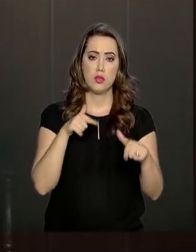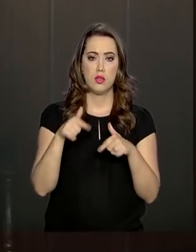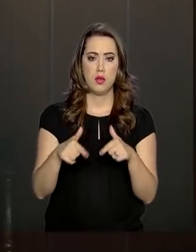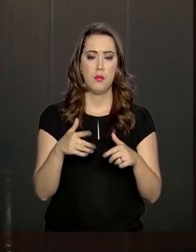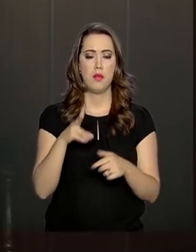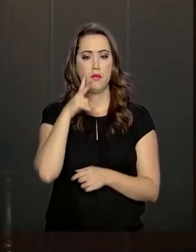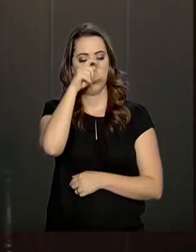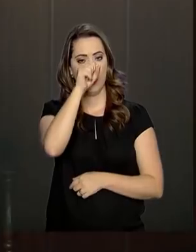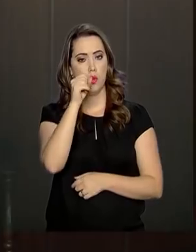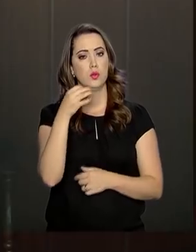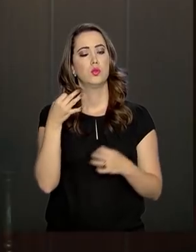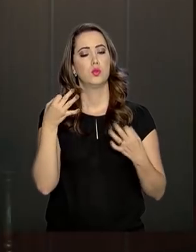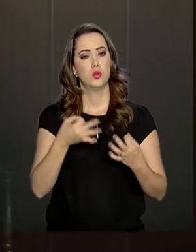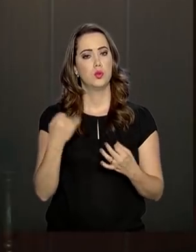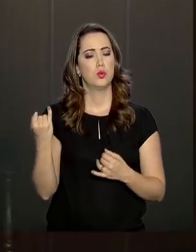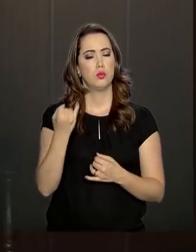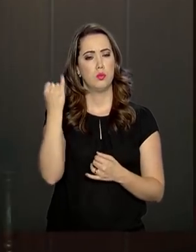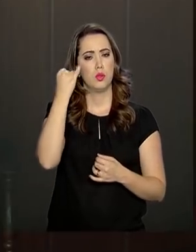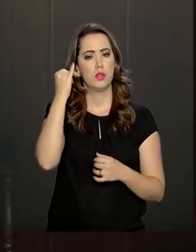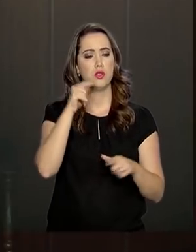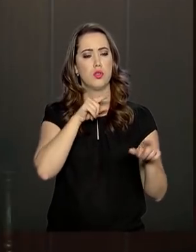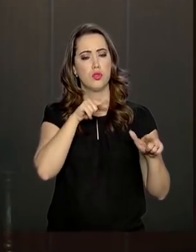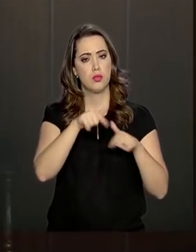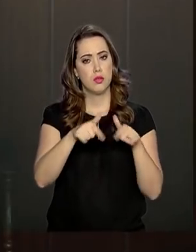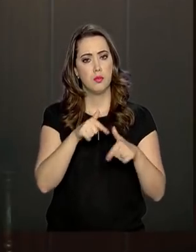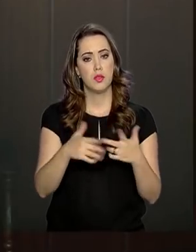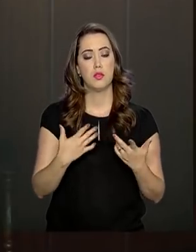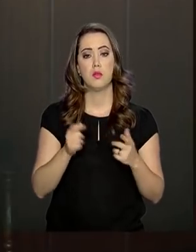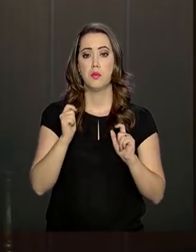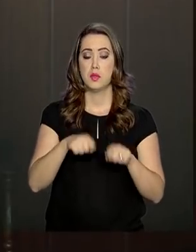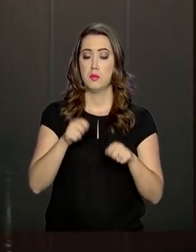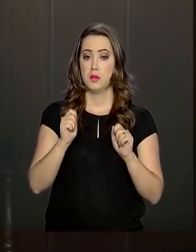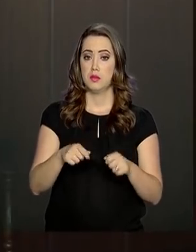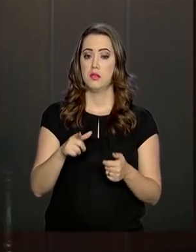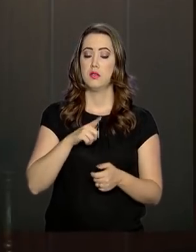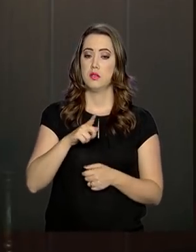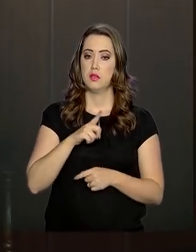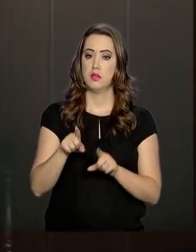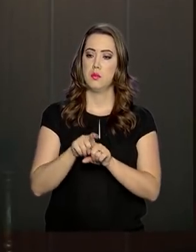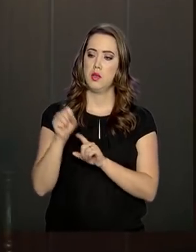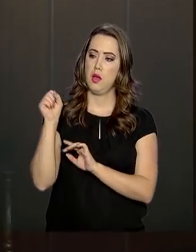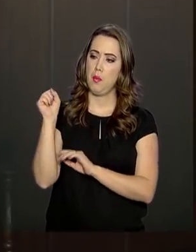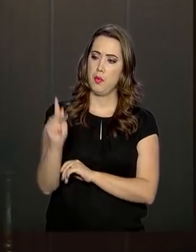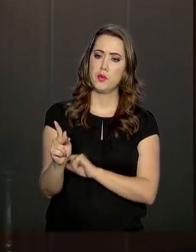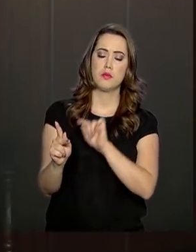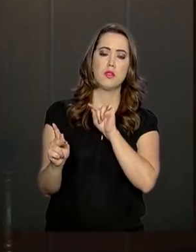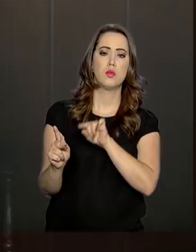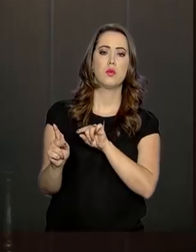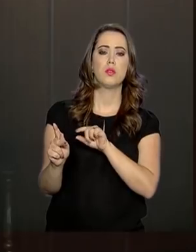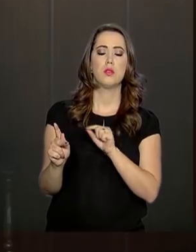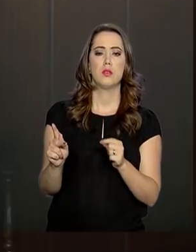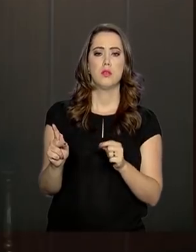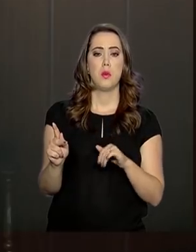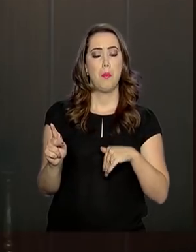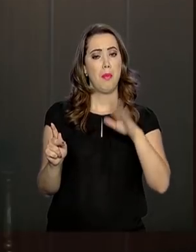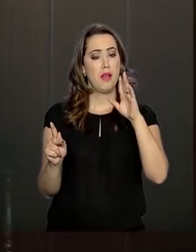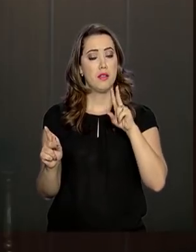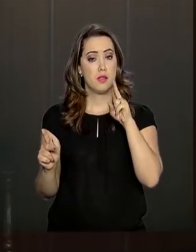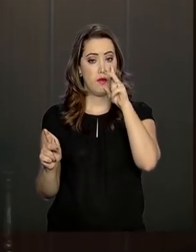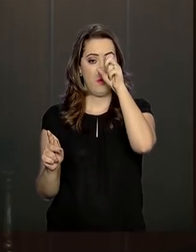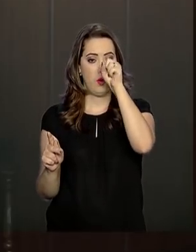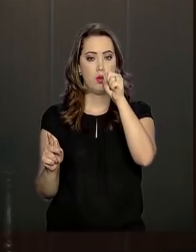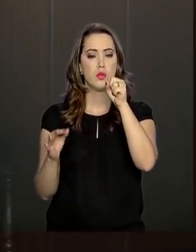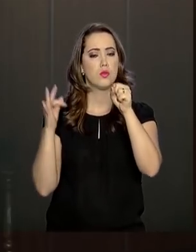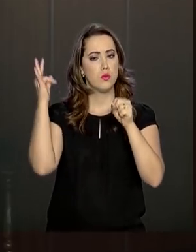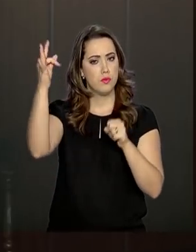forte, vigoroso, com muita empregabilidade, permitir que eles desfrutem de aposentadorias mais fortes